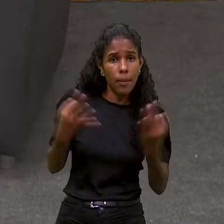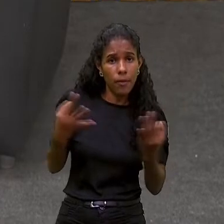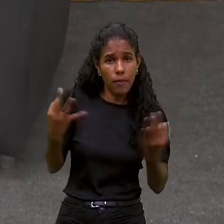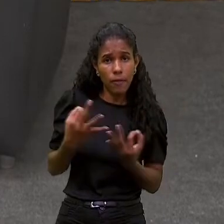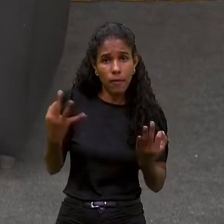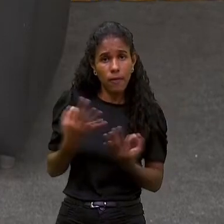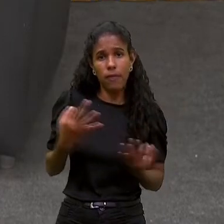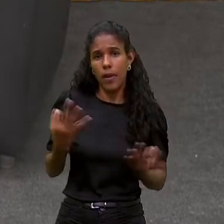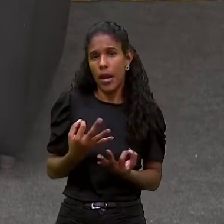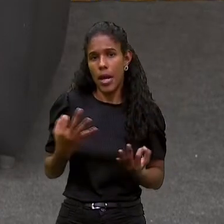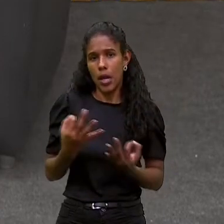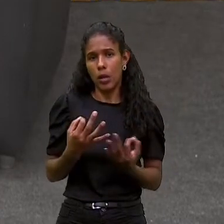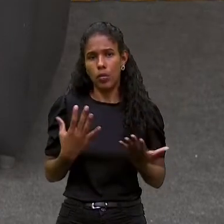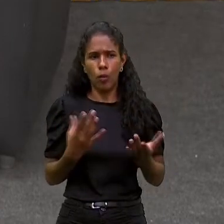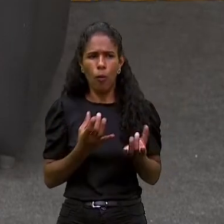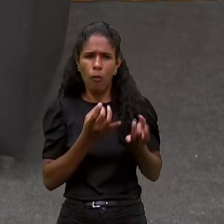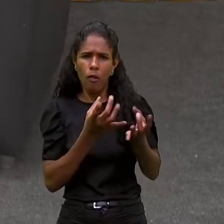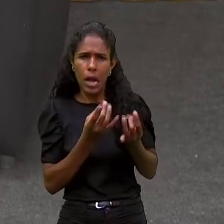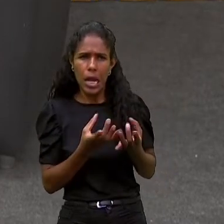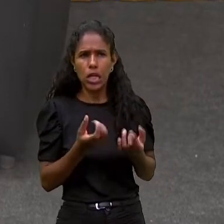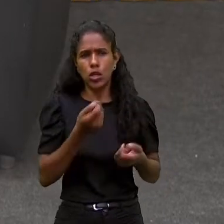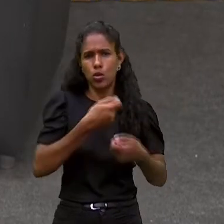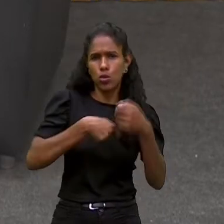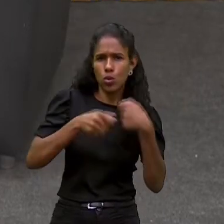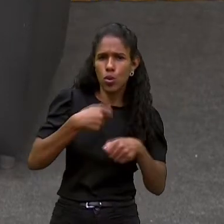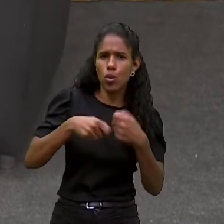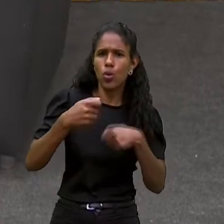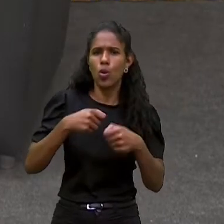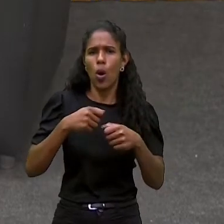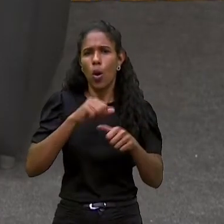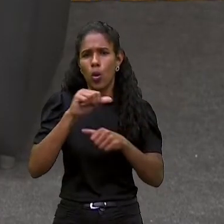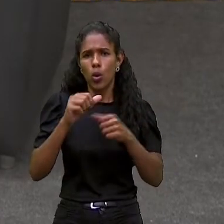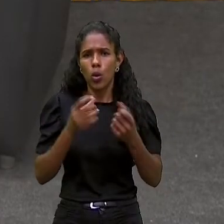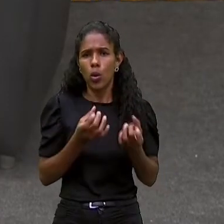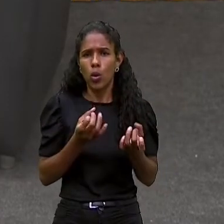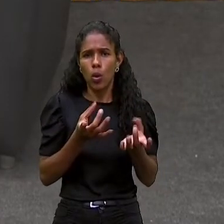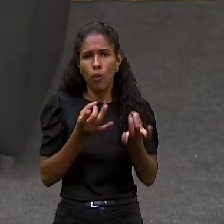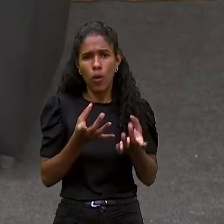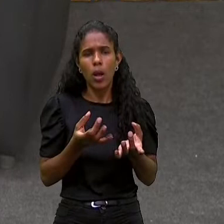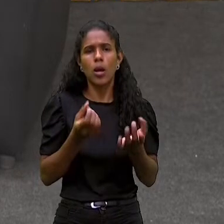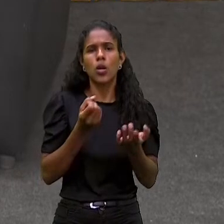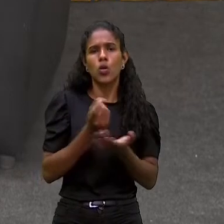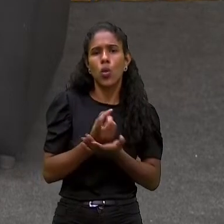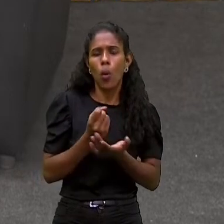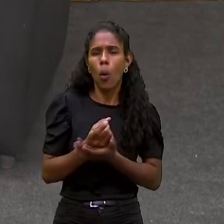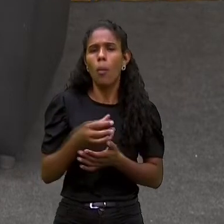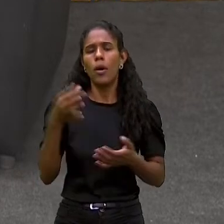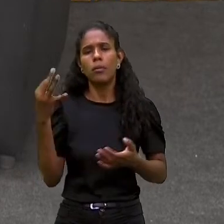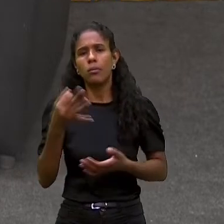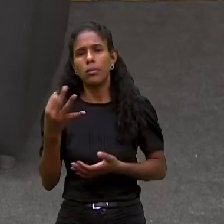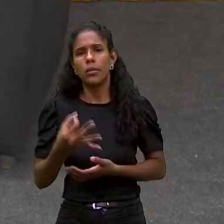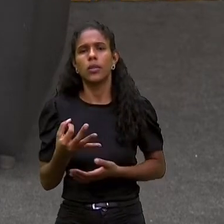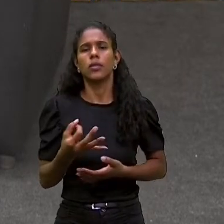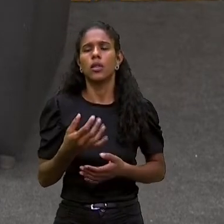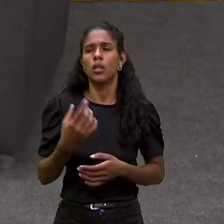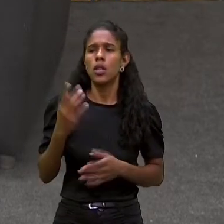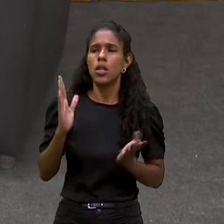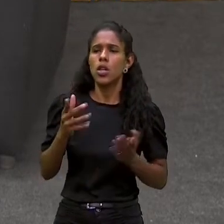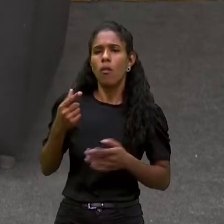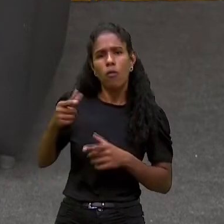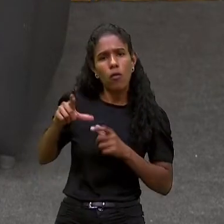um letramento de comércio, fora de série. Ele contou das dificuldades que já passou, foi a São Paulo,